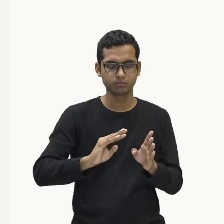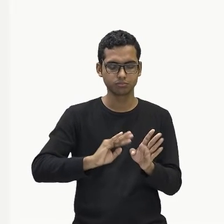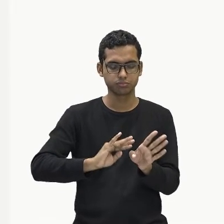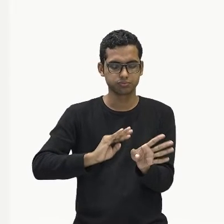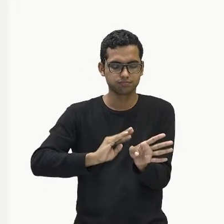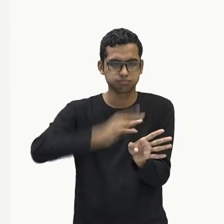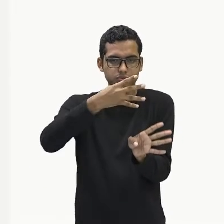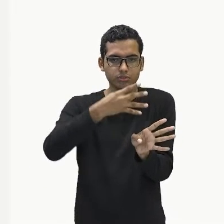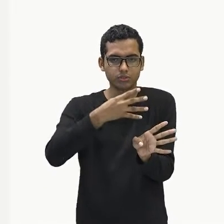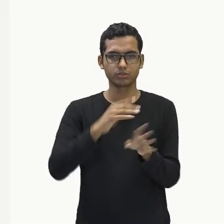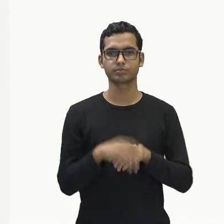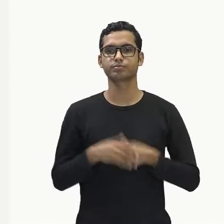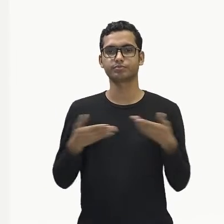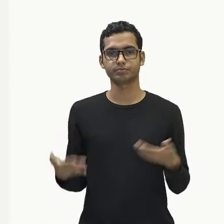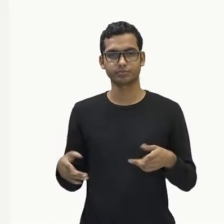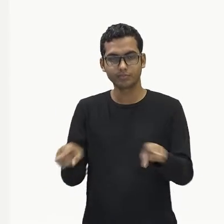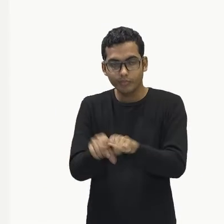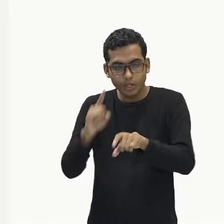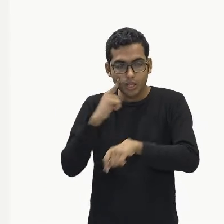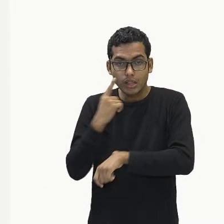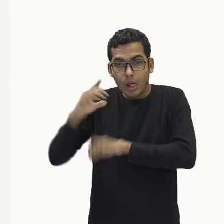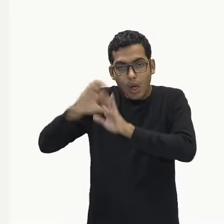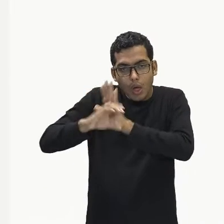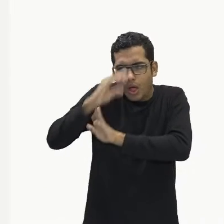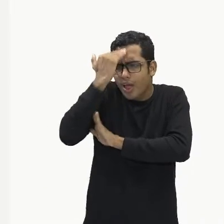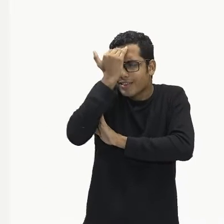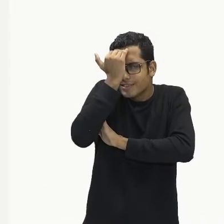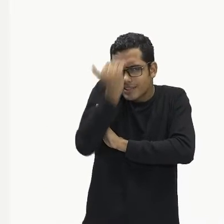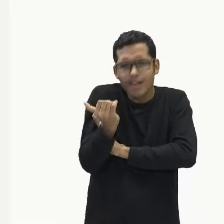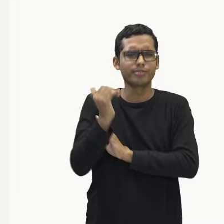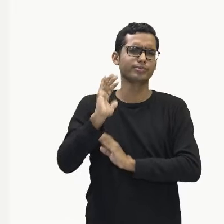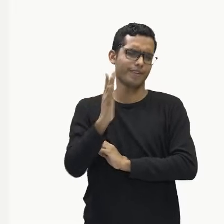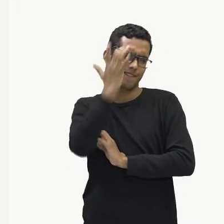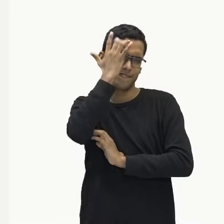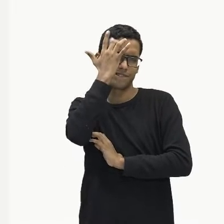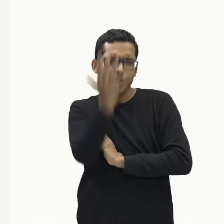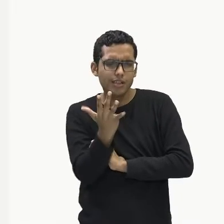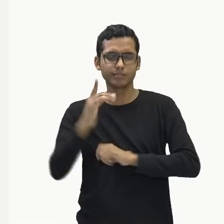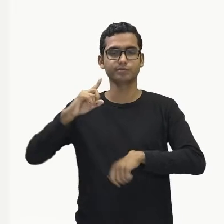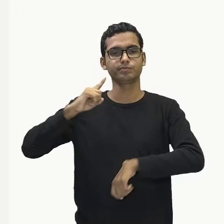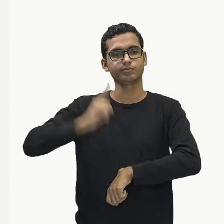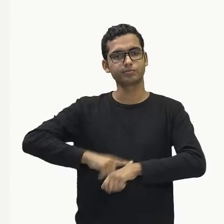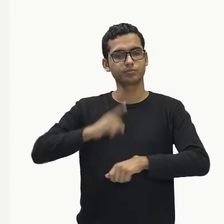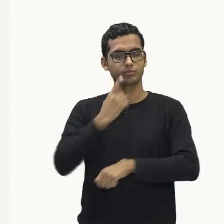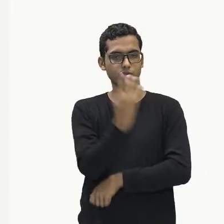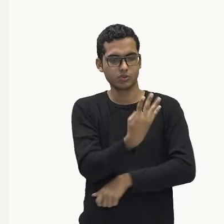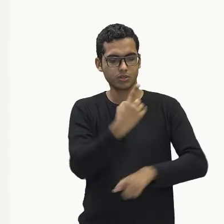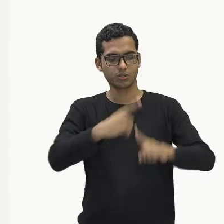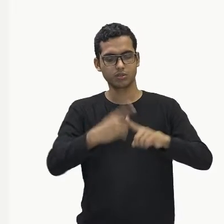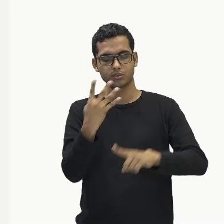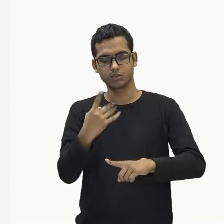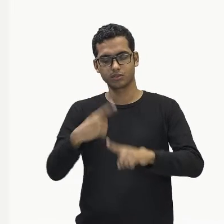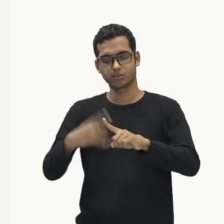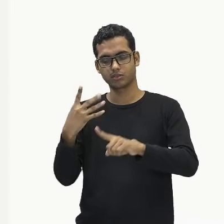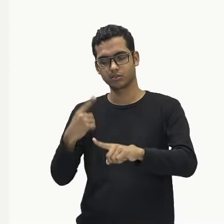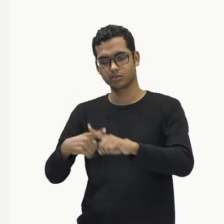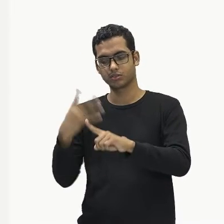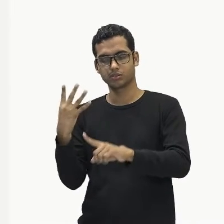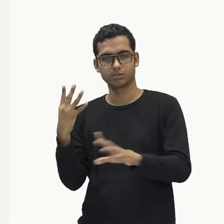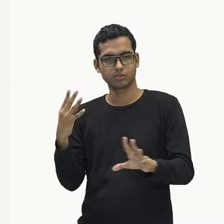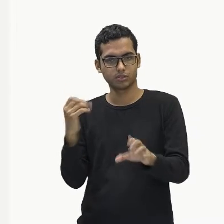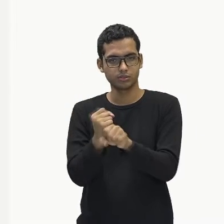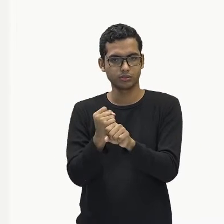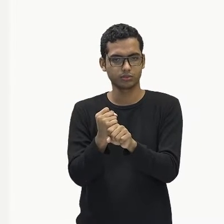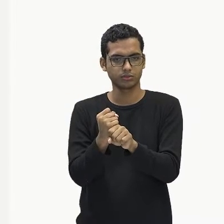domina a definição, fica fácil você desenvolver. Então, a base 4 vai se repetir